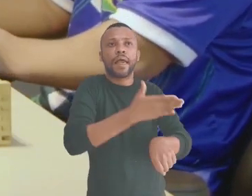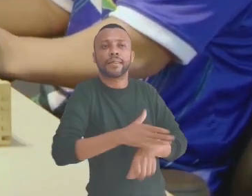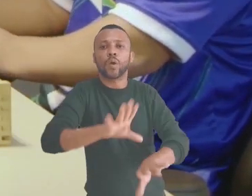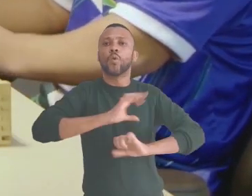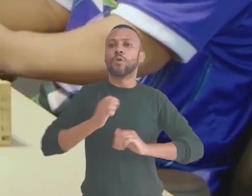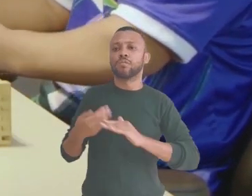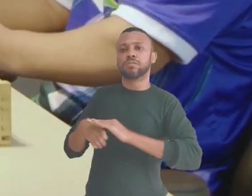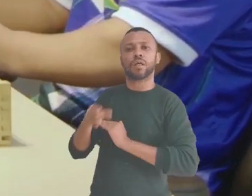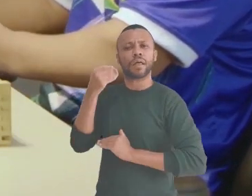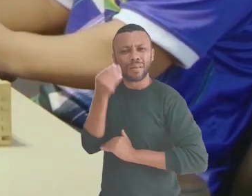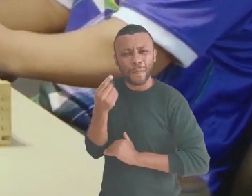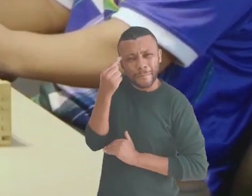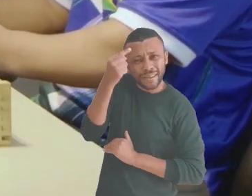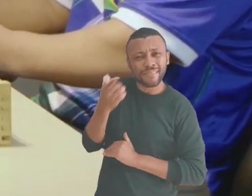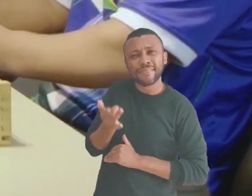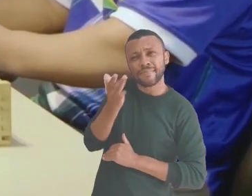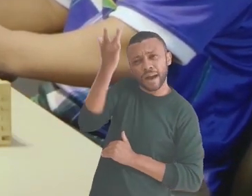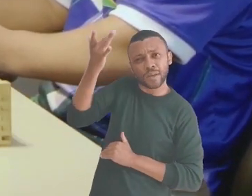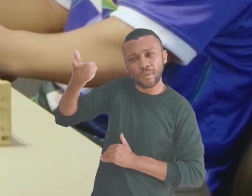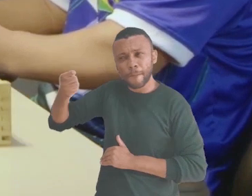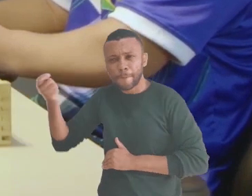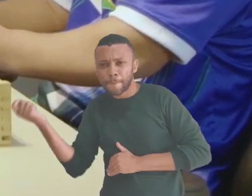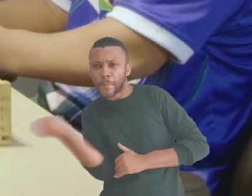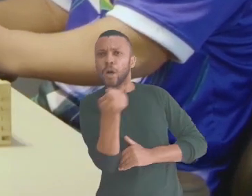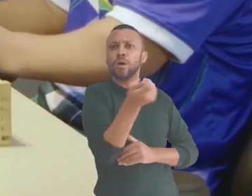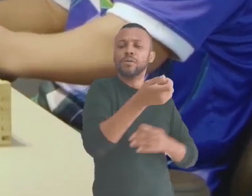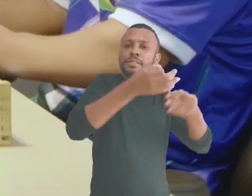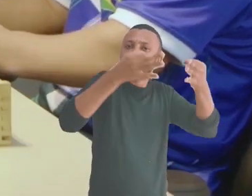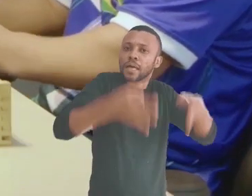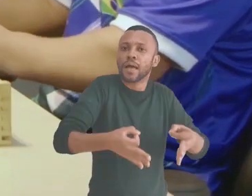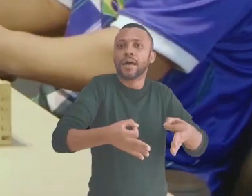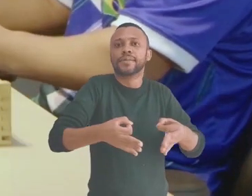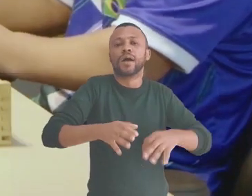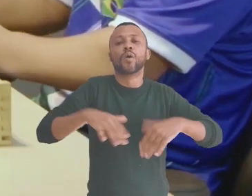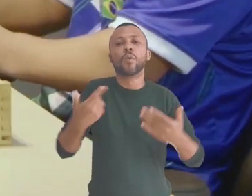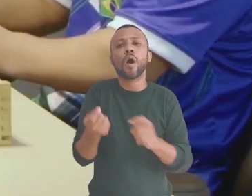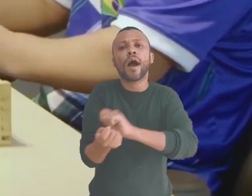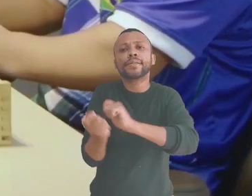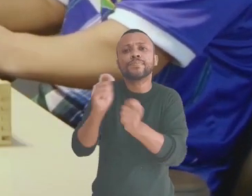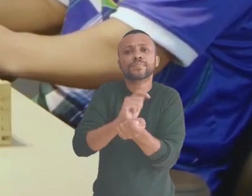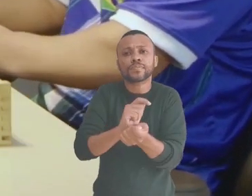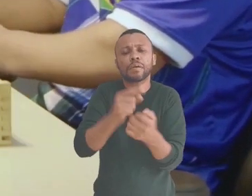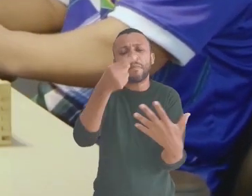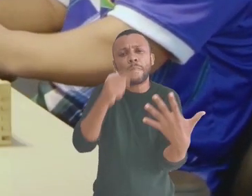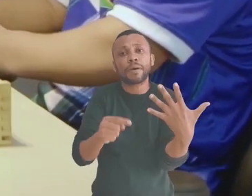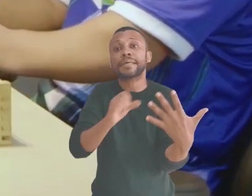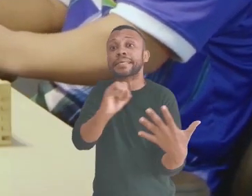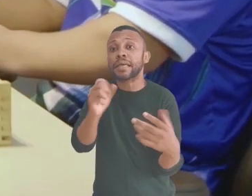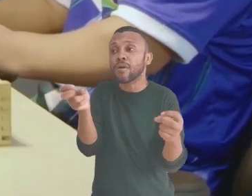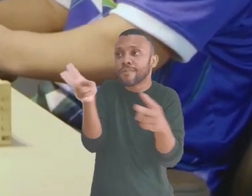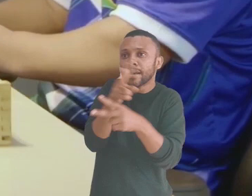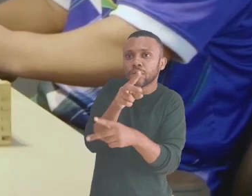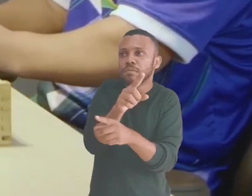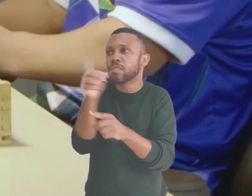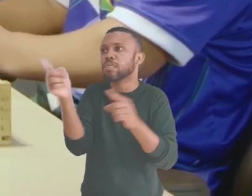fácil acertar a força certa, a posição certa. Porque alguns graus virados para lá, para cá, a muda peteca vai parar na Lua.